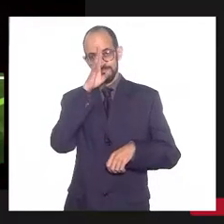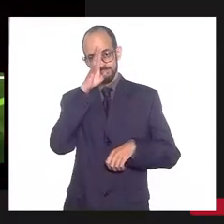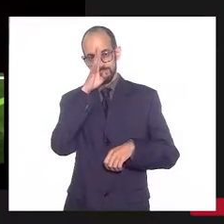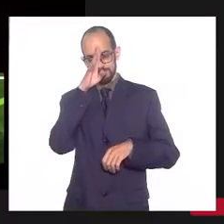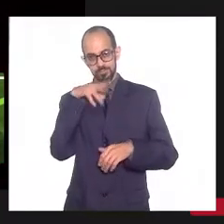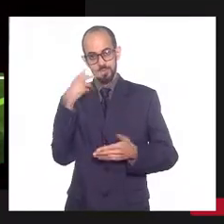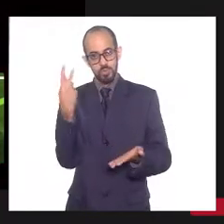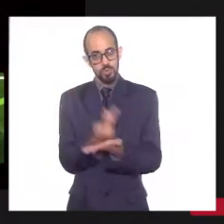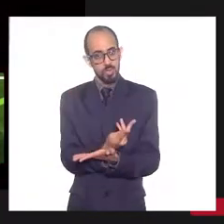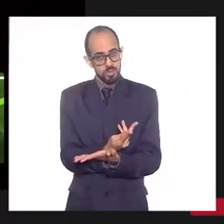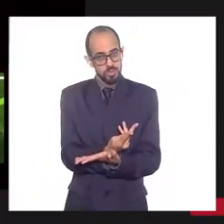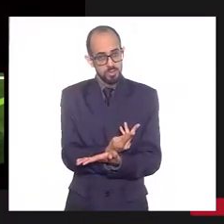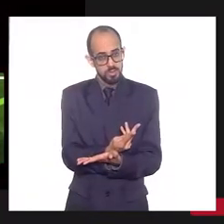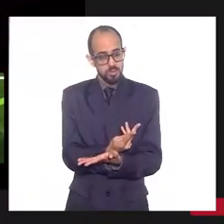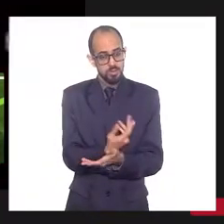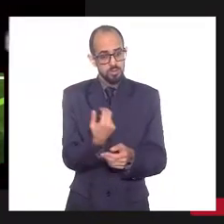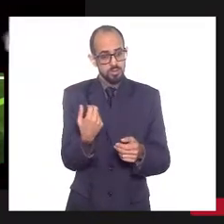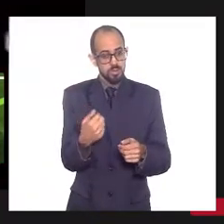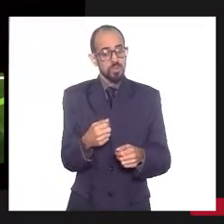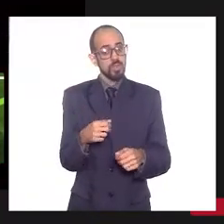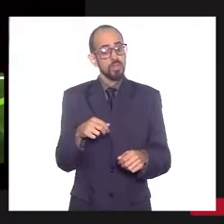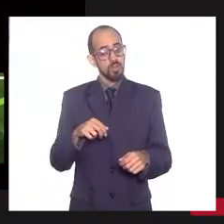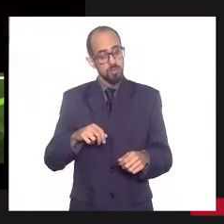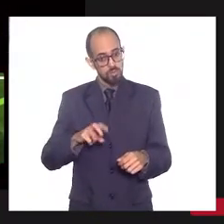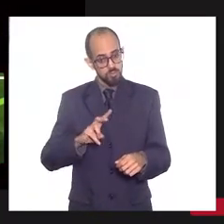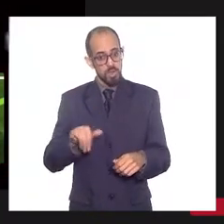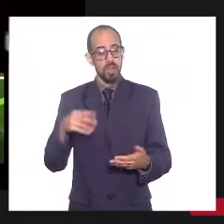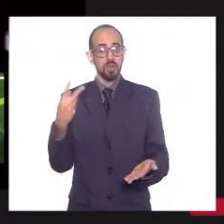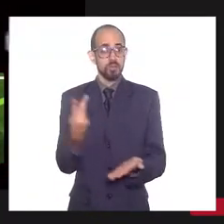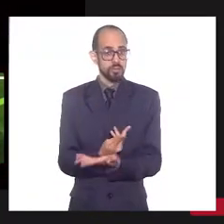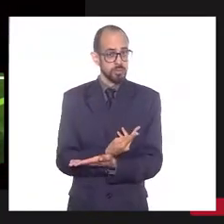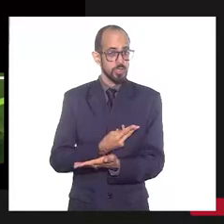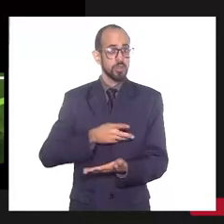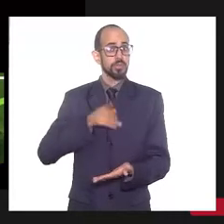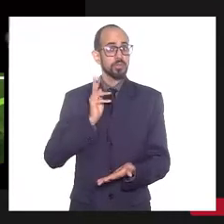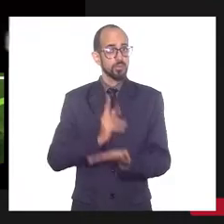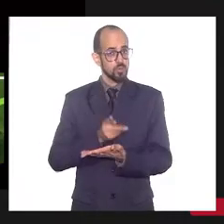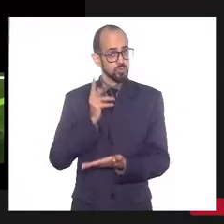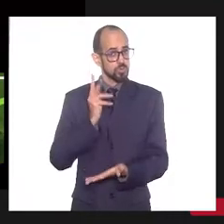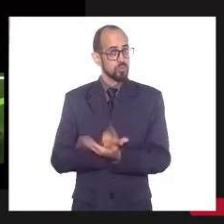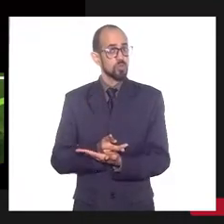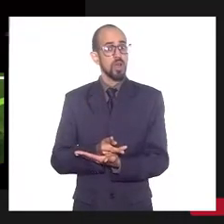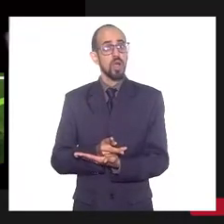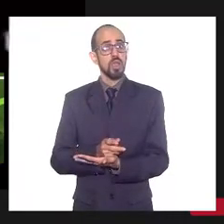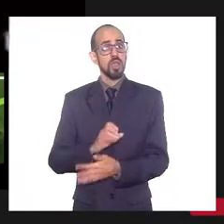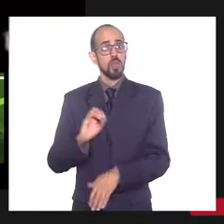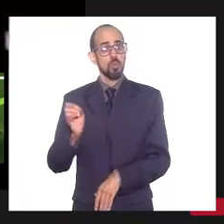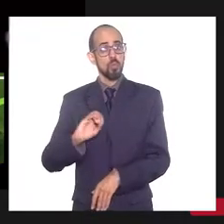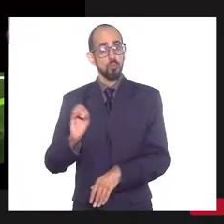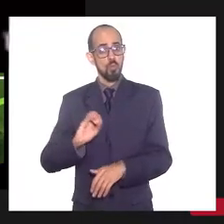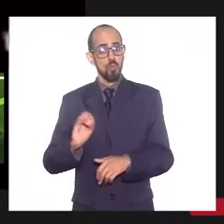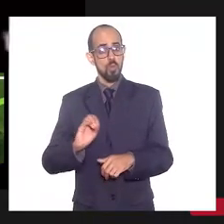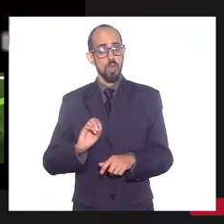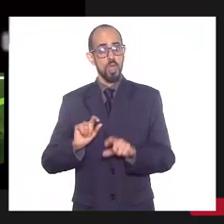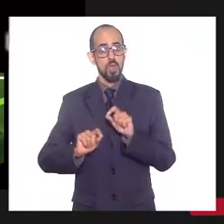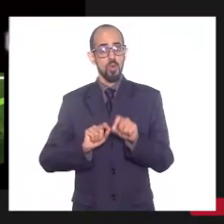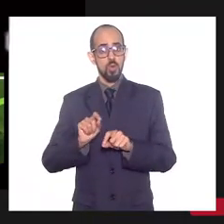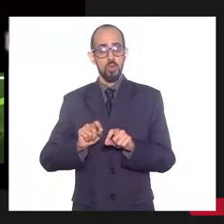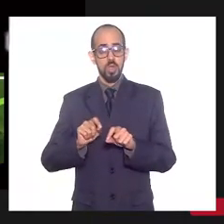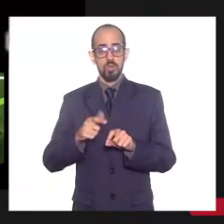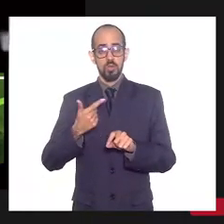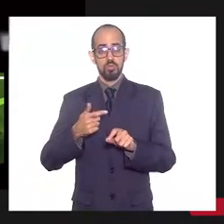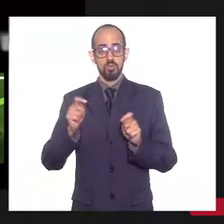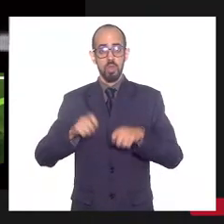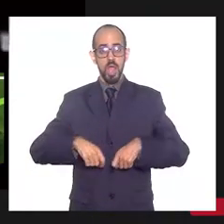acontece que tem acontecido me tenha 47 e tem acontecido e ninguém tem como